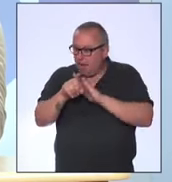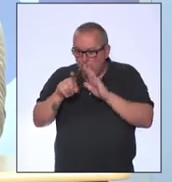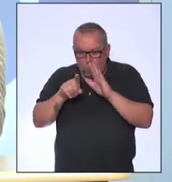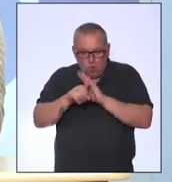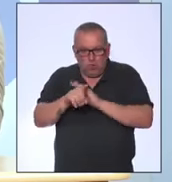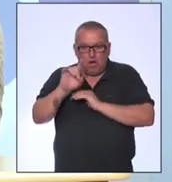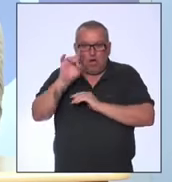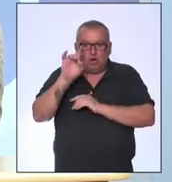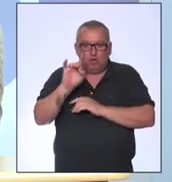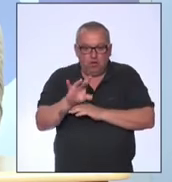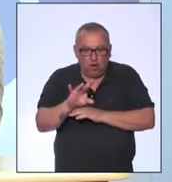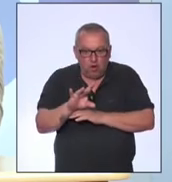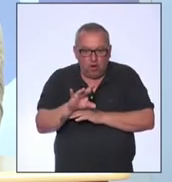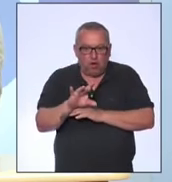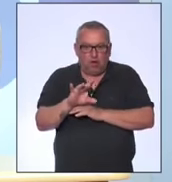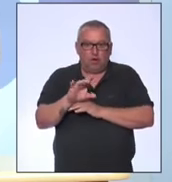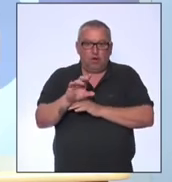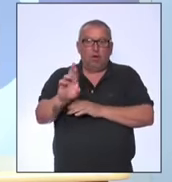são apenas